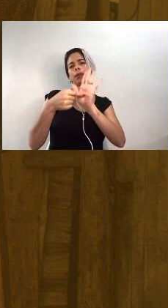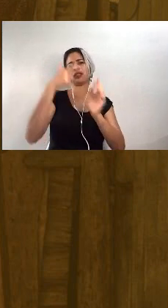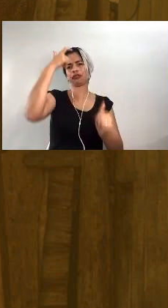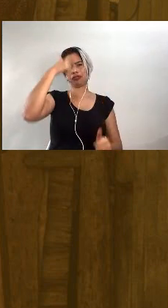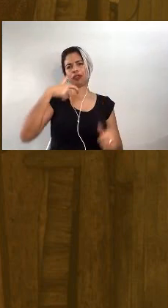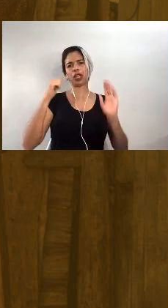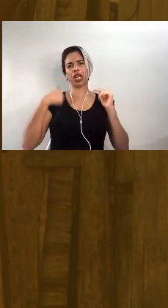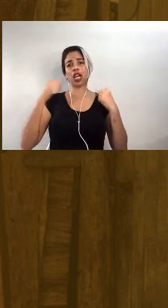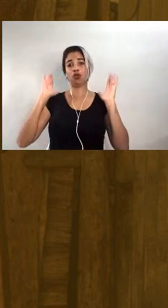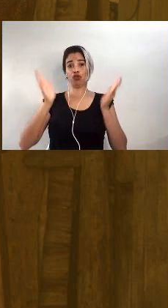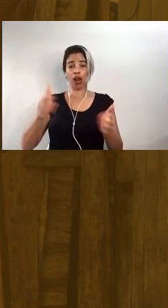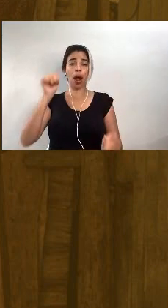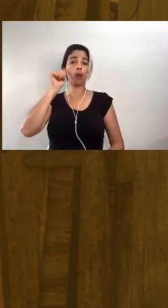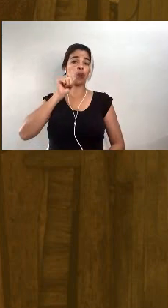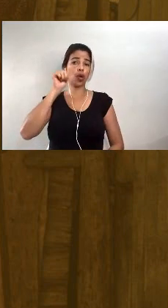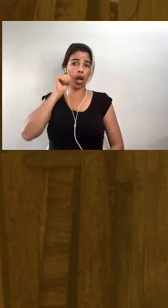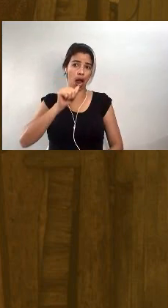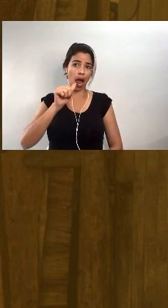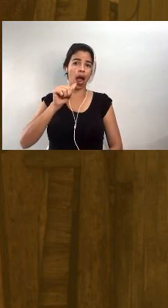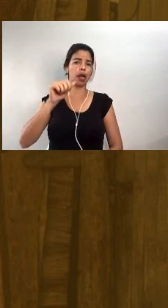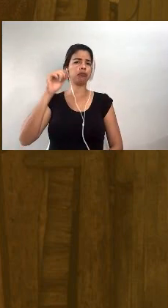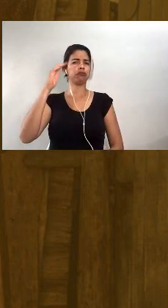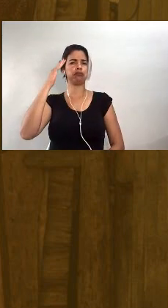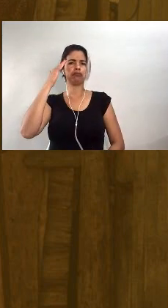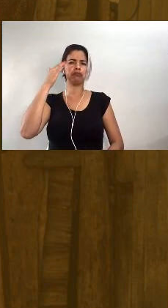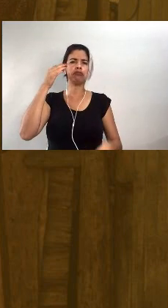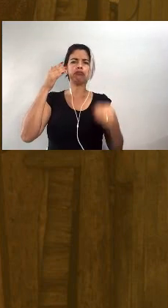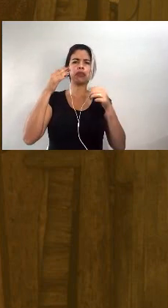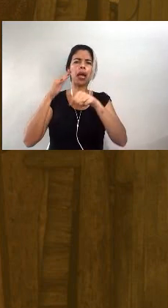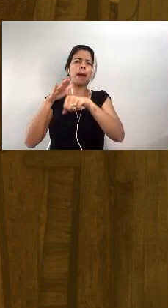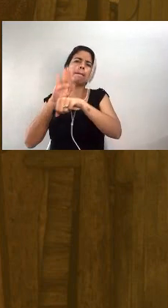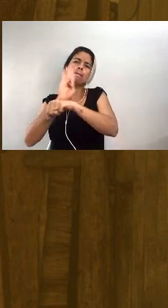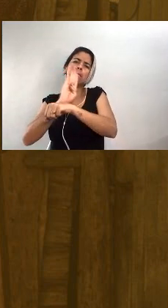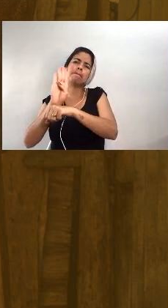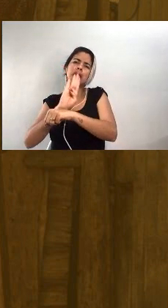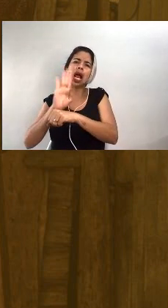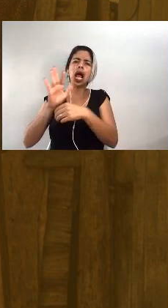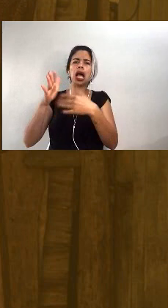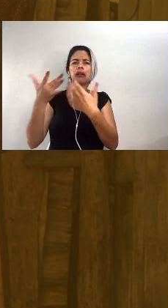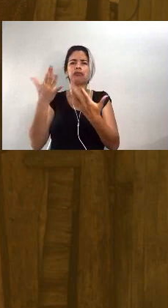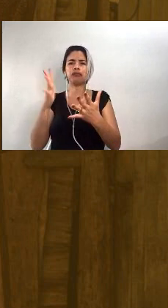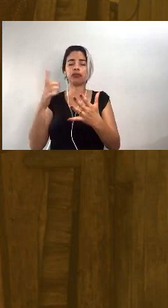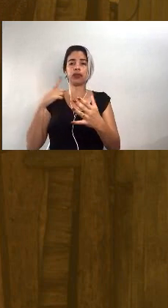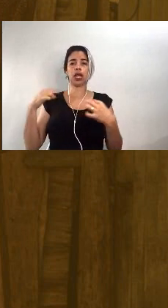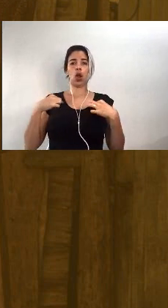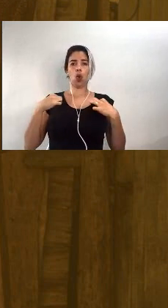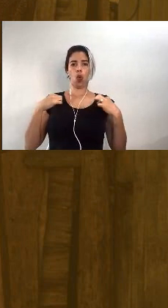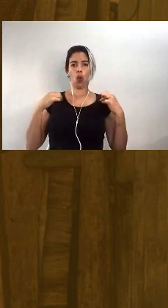sou uma mulher de pele clara, né, branca. Estou com uma camisa